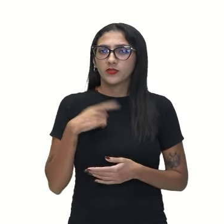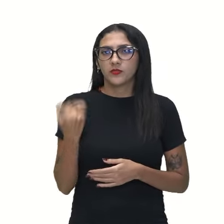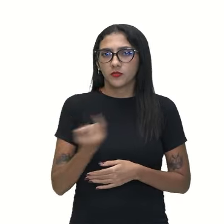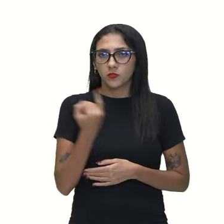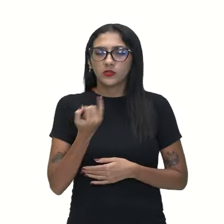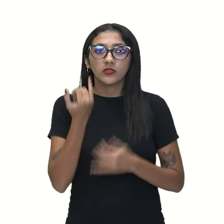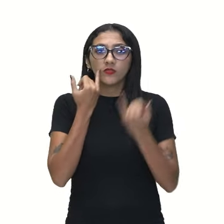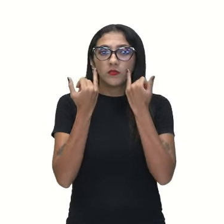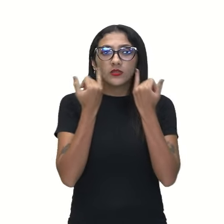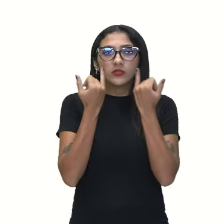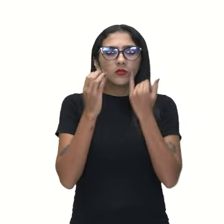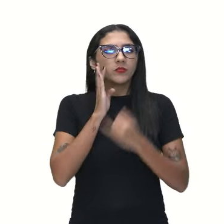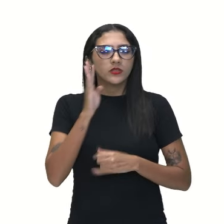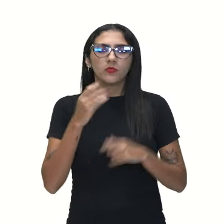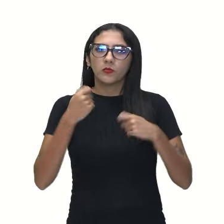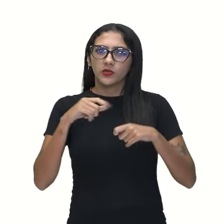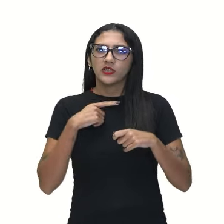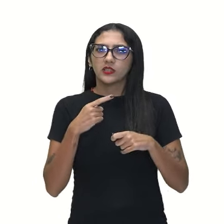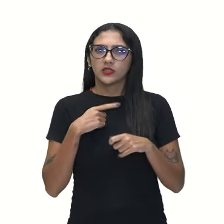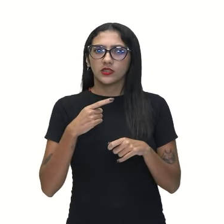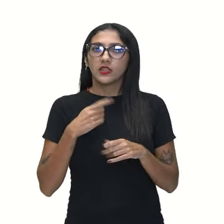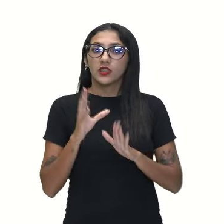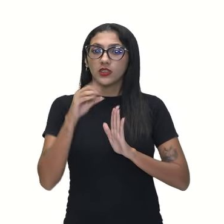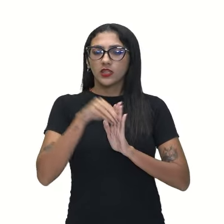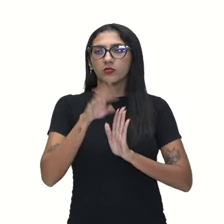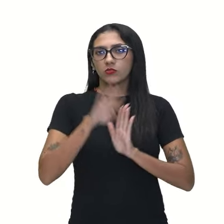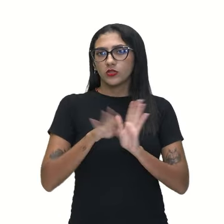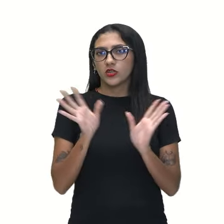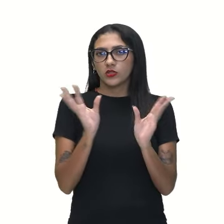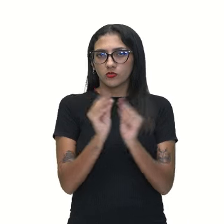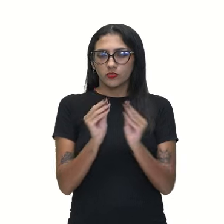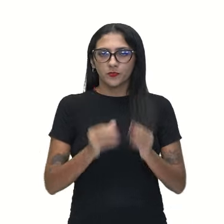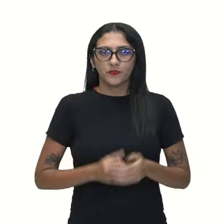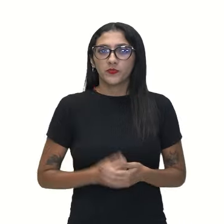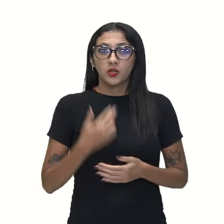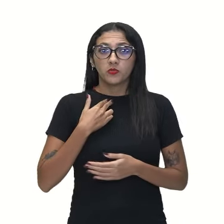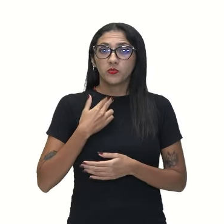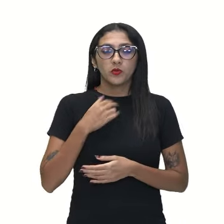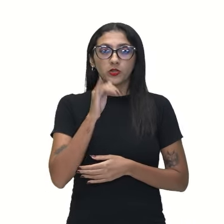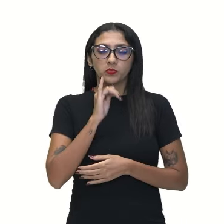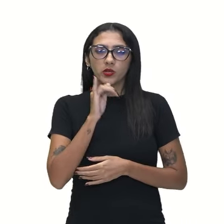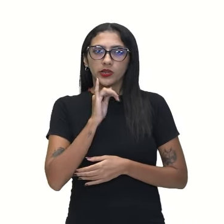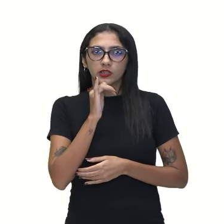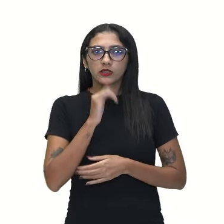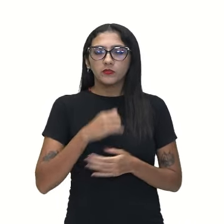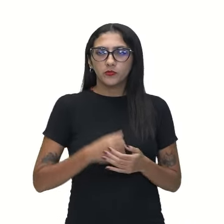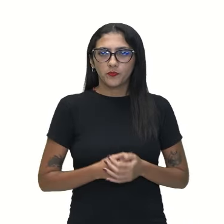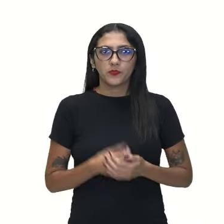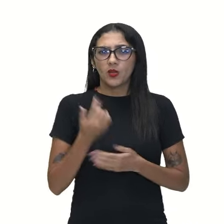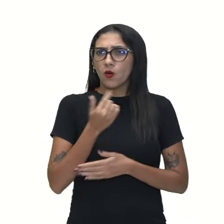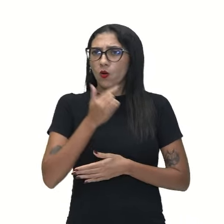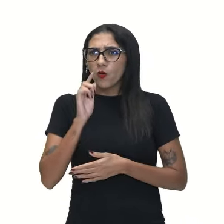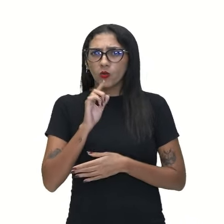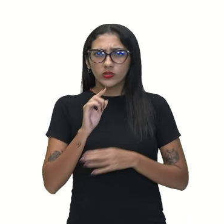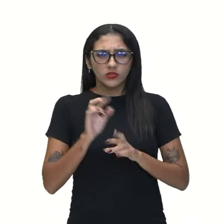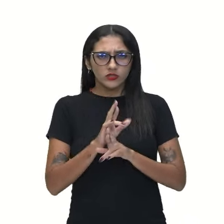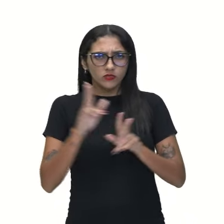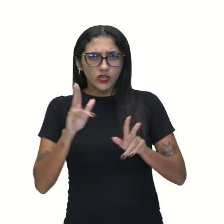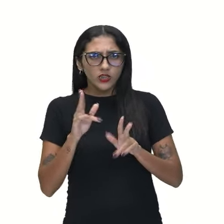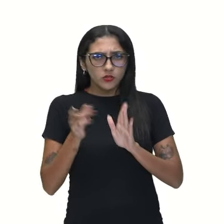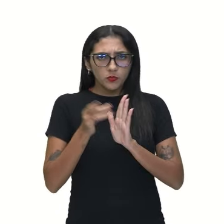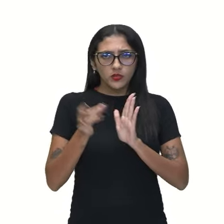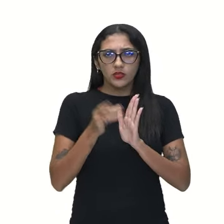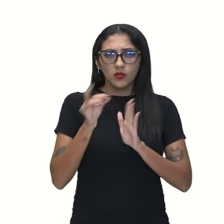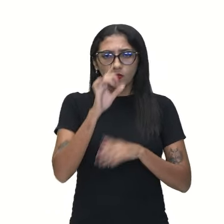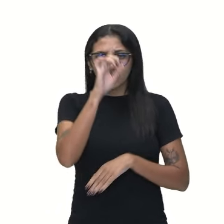informações principais devem ser preservadas, ok, pessoal? Não podemos nos desviar desse foco, tá bom? Manter